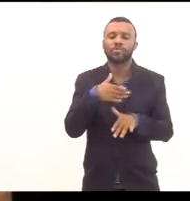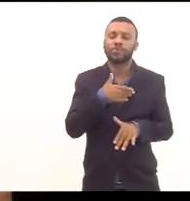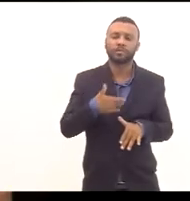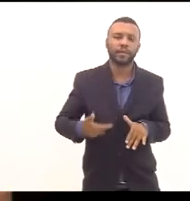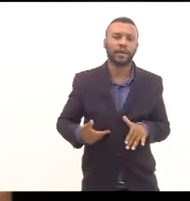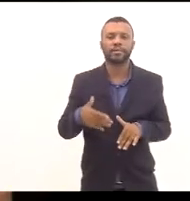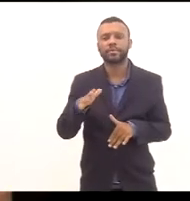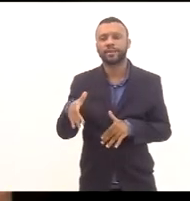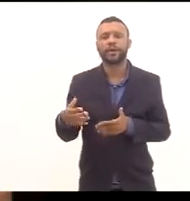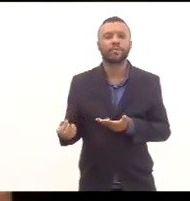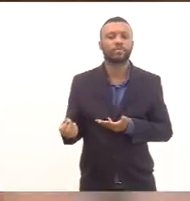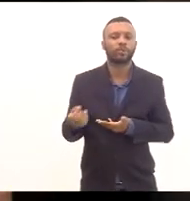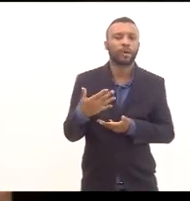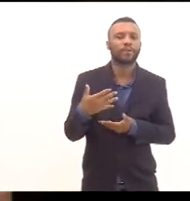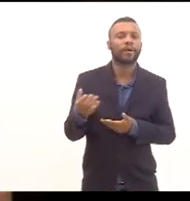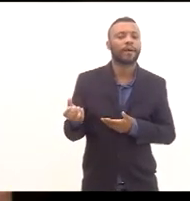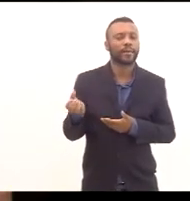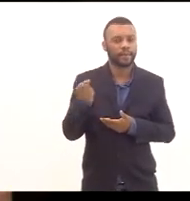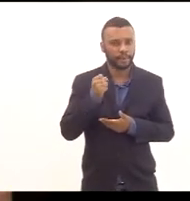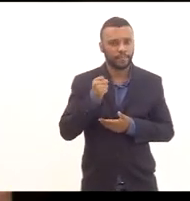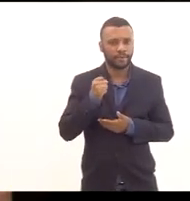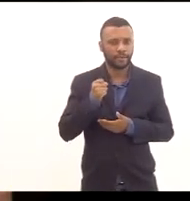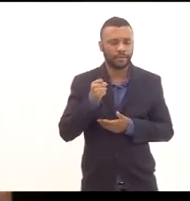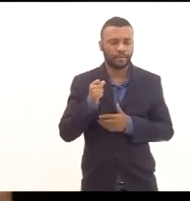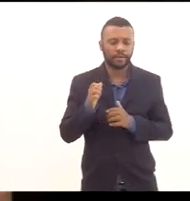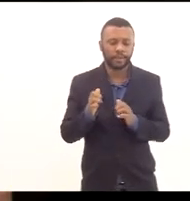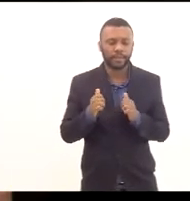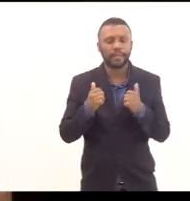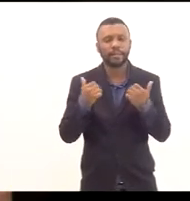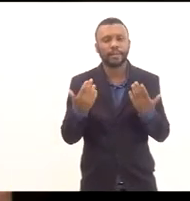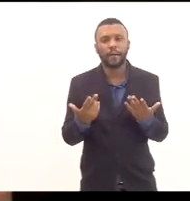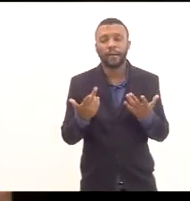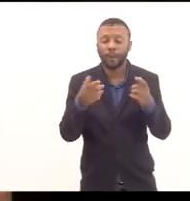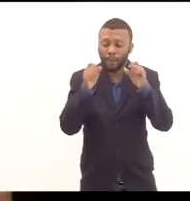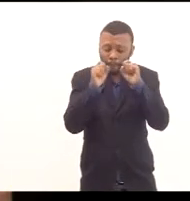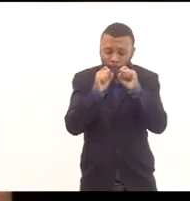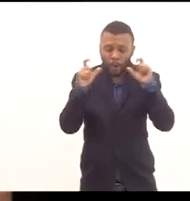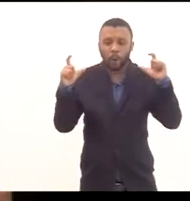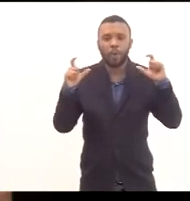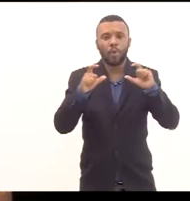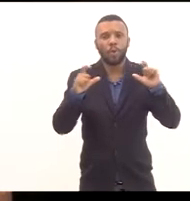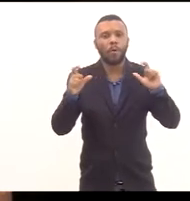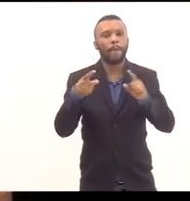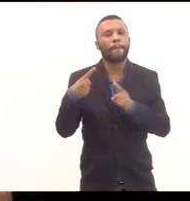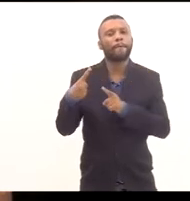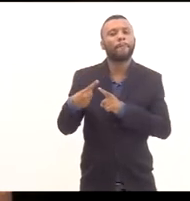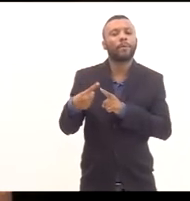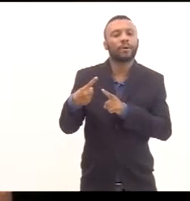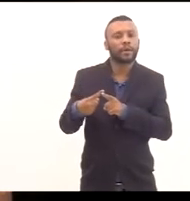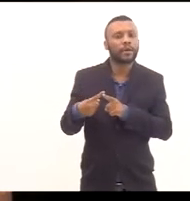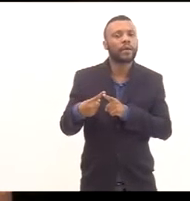estavam recebendo bom então isso queria um alerta porque